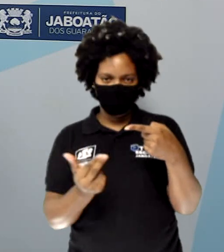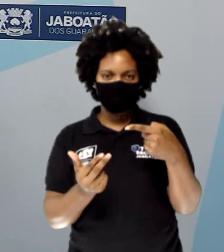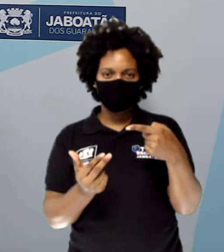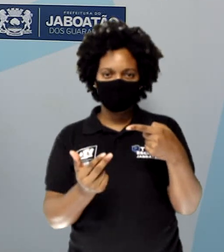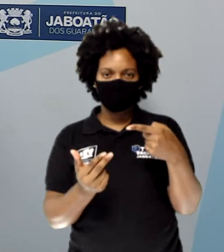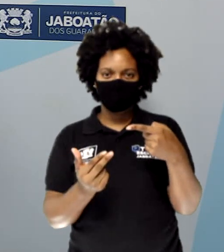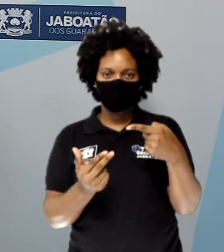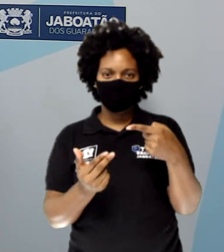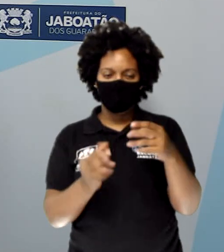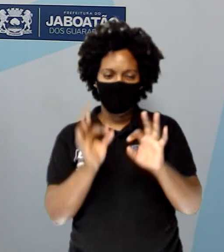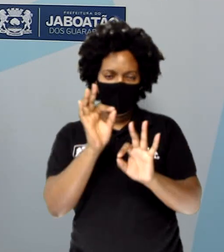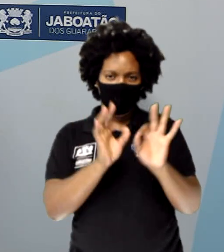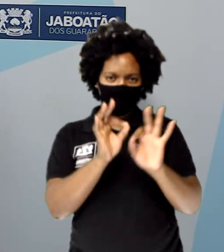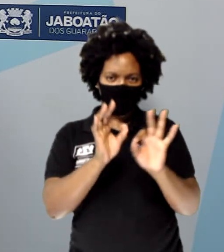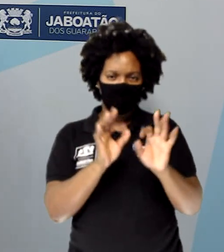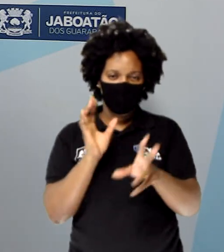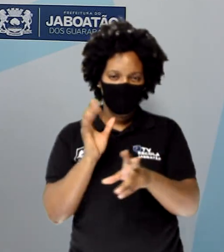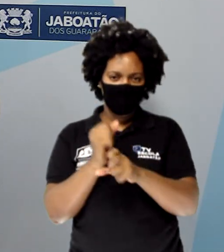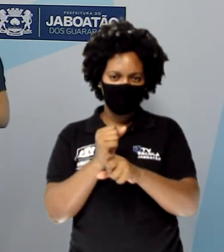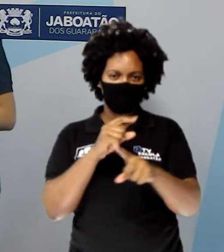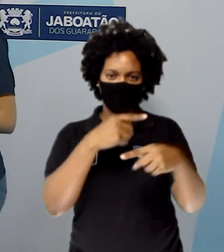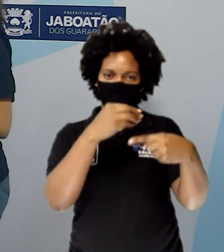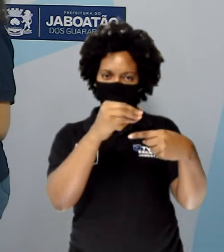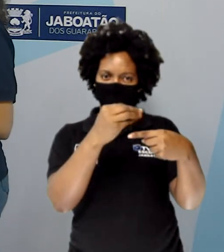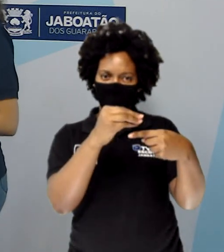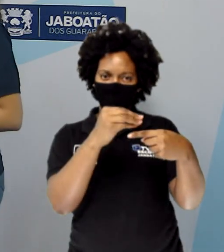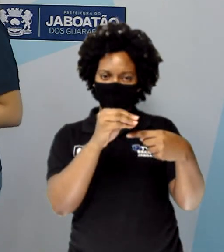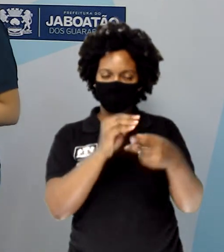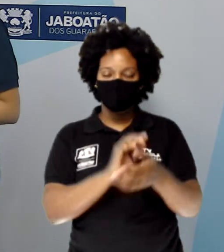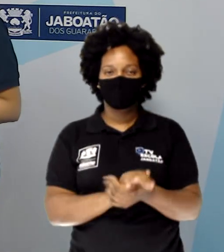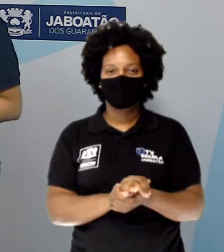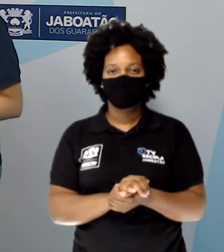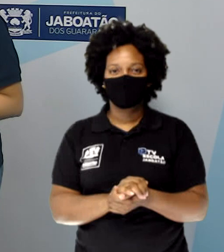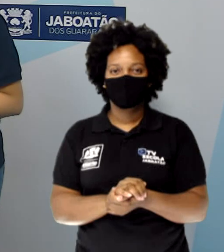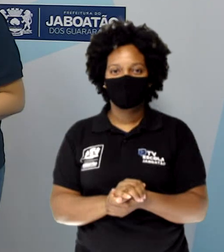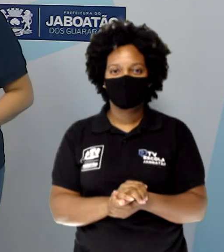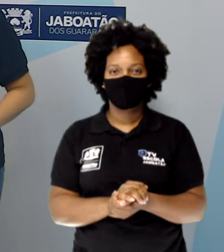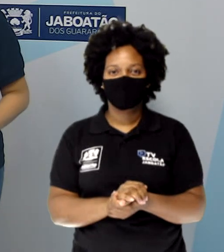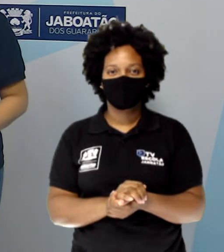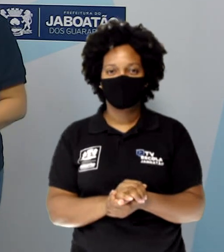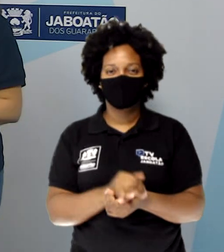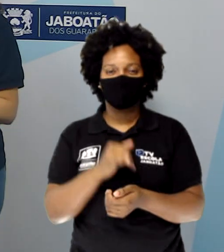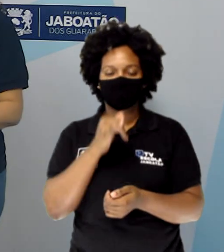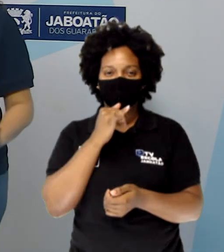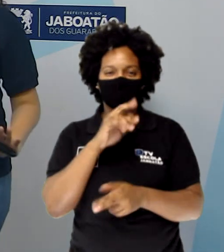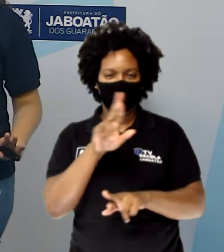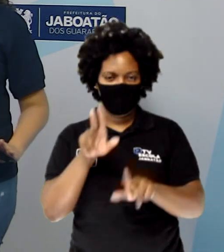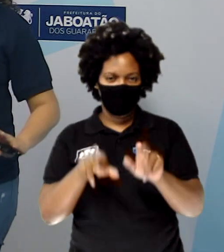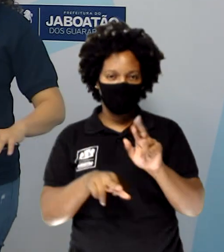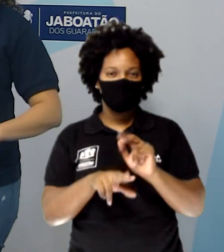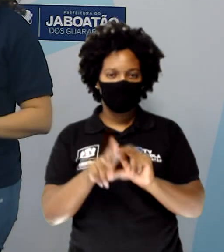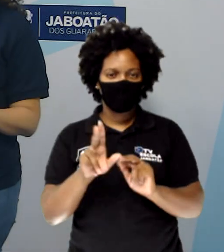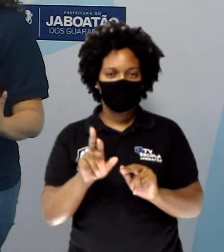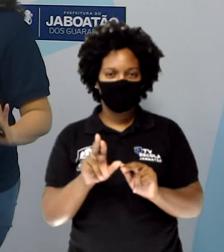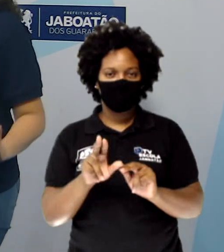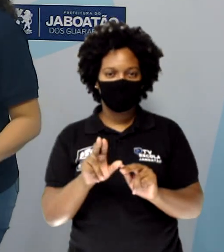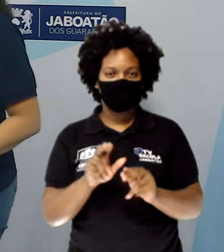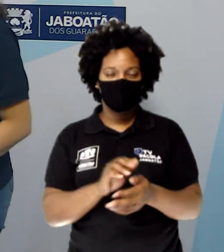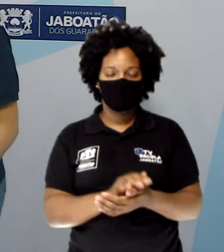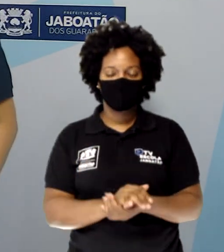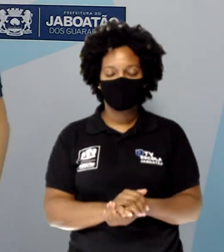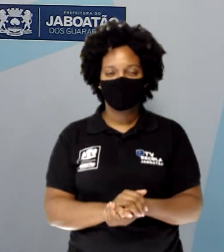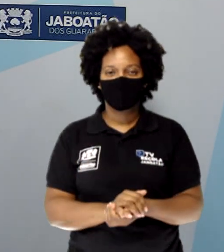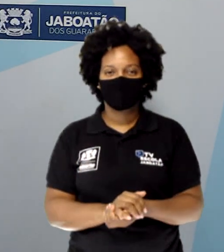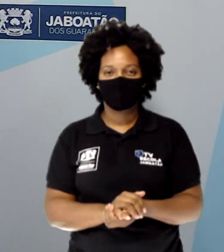fazendo a operação com o numerador, tá? Vamos ver aqui uma outra situação. Trouxe um exemplo agora para a gente contextualizar